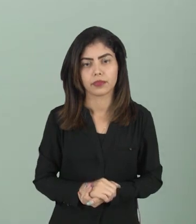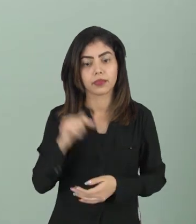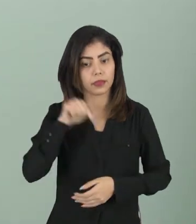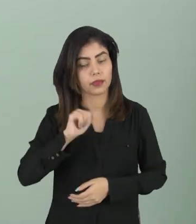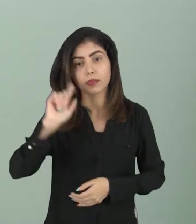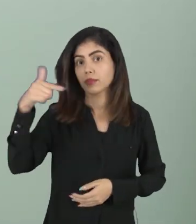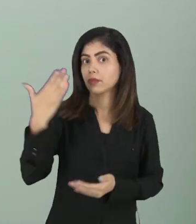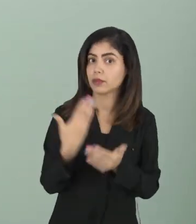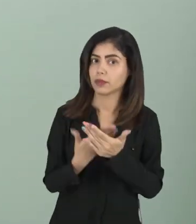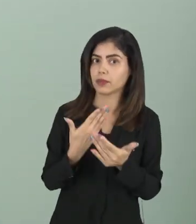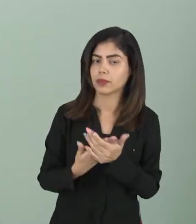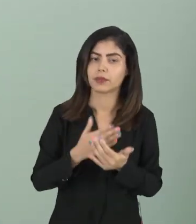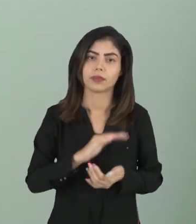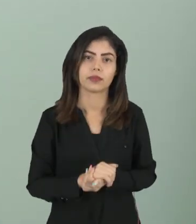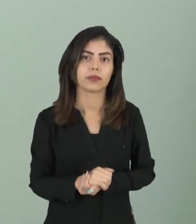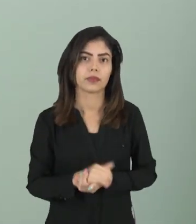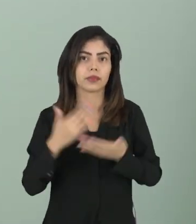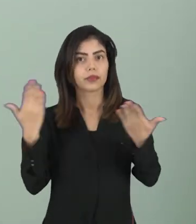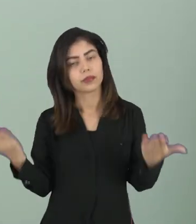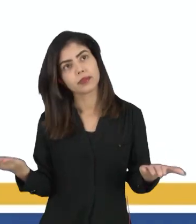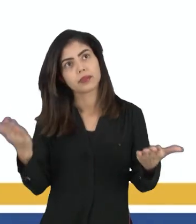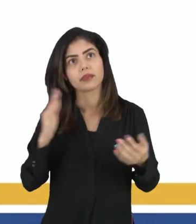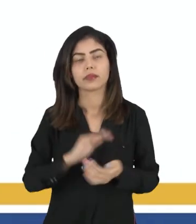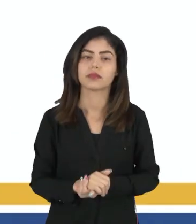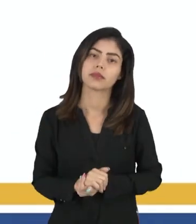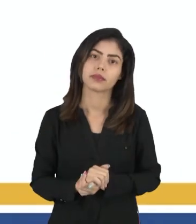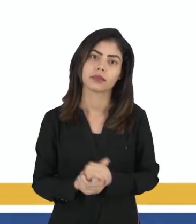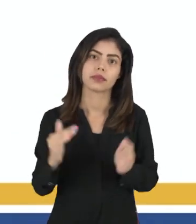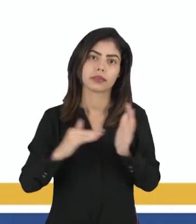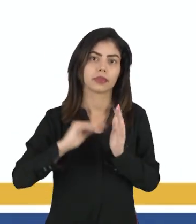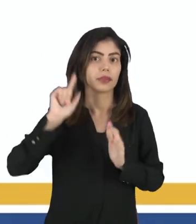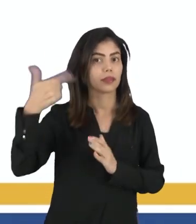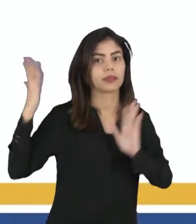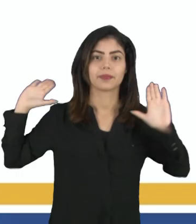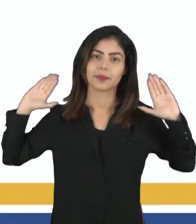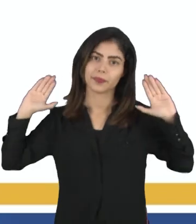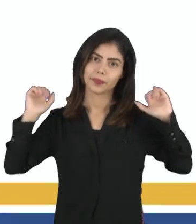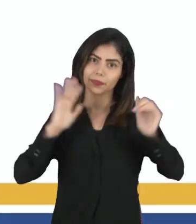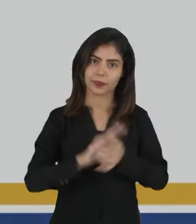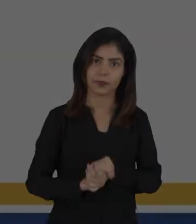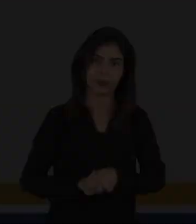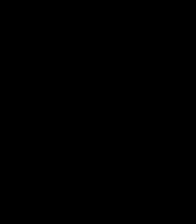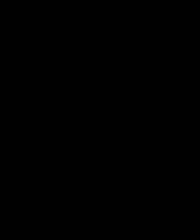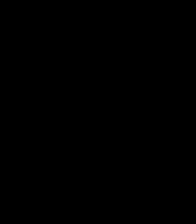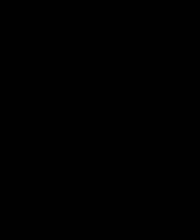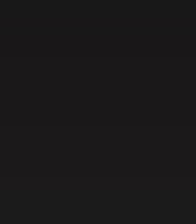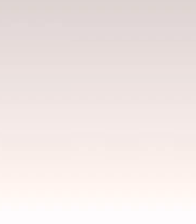Para esta e outras aulas. Então, hasta la próxima.